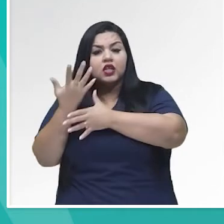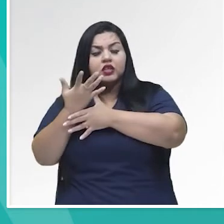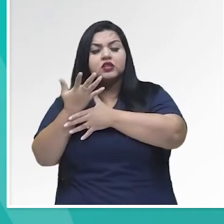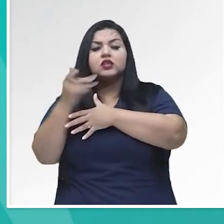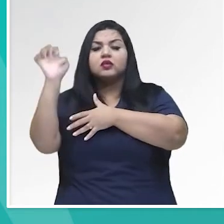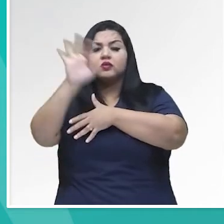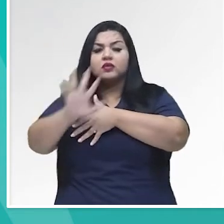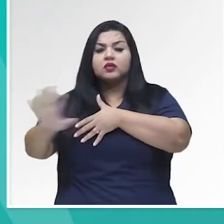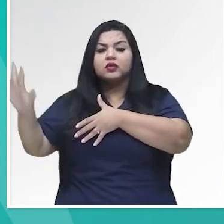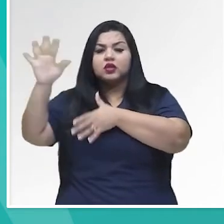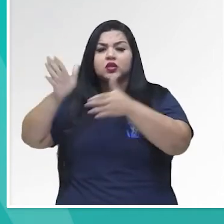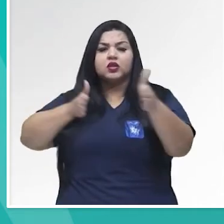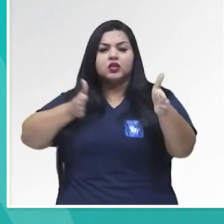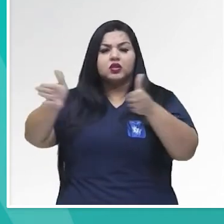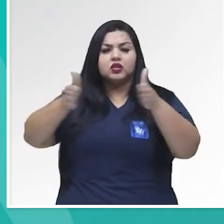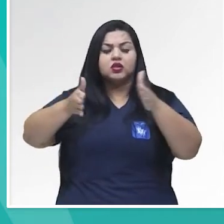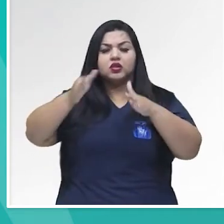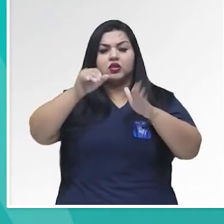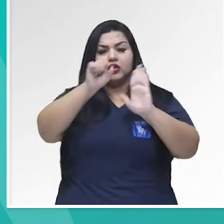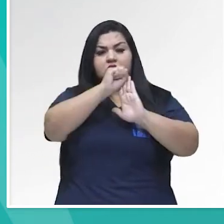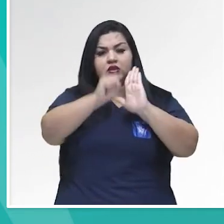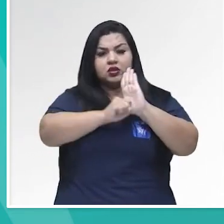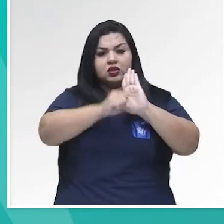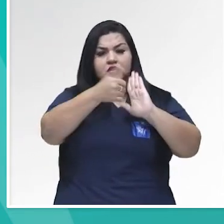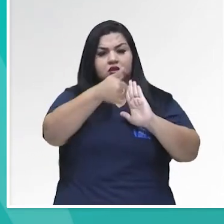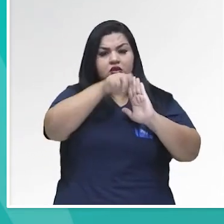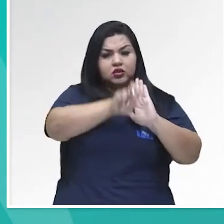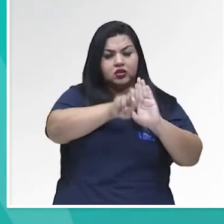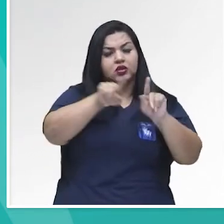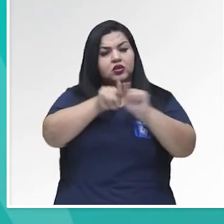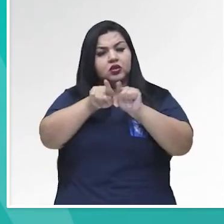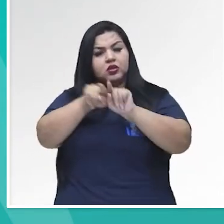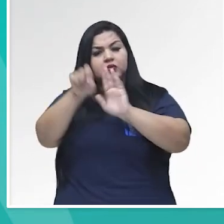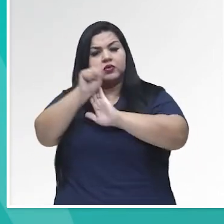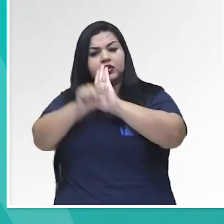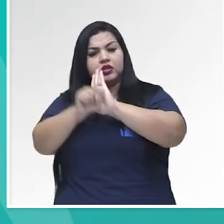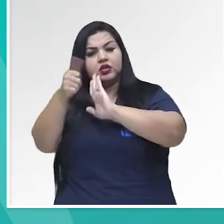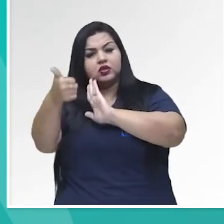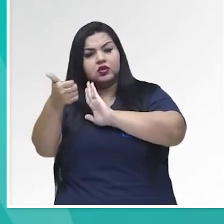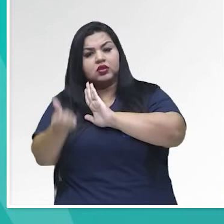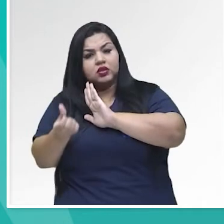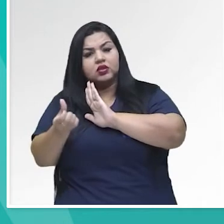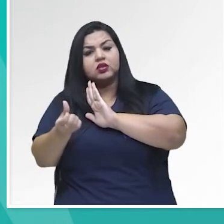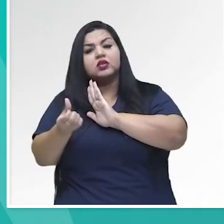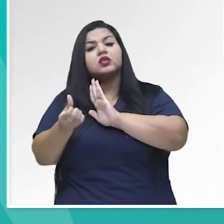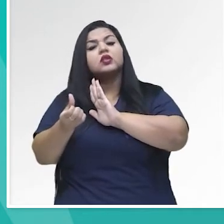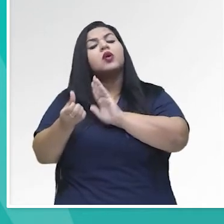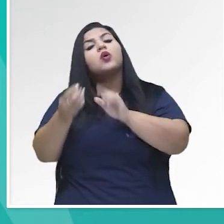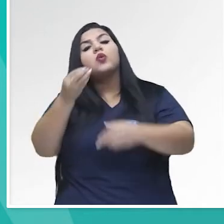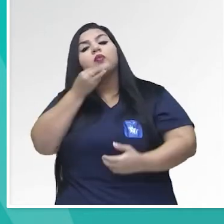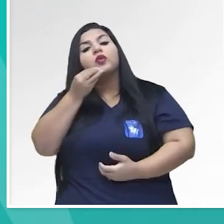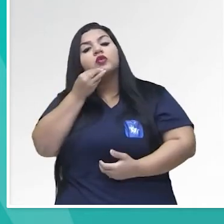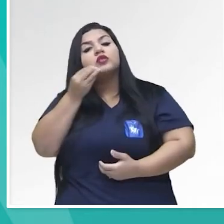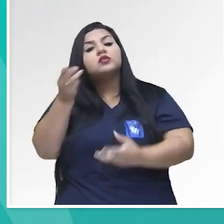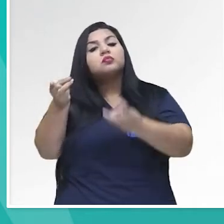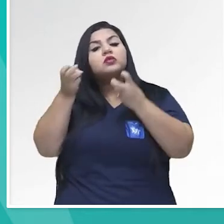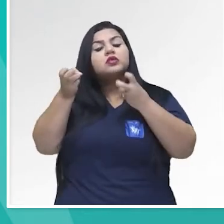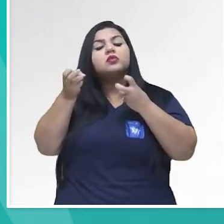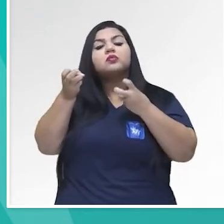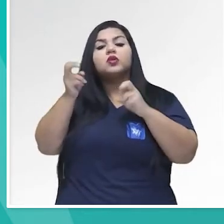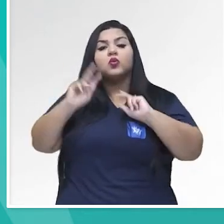durante o século XV e século XVI, foi a oportunidade da gente perceber o ser